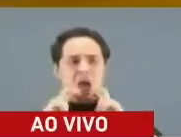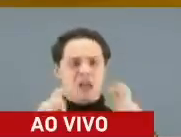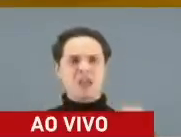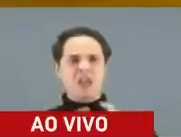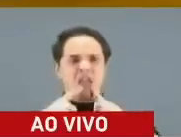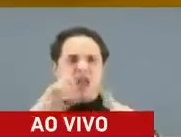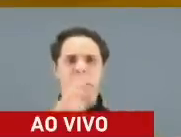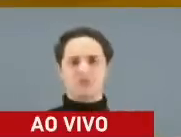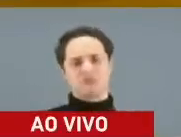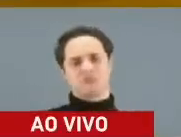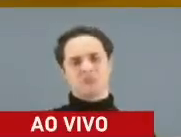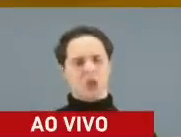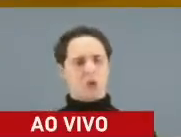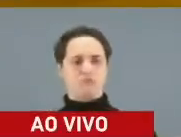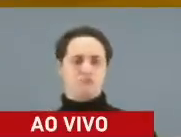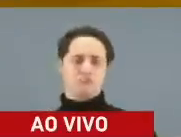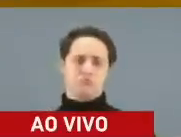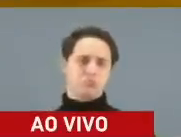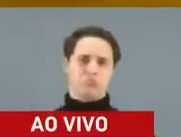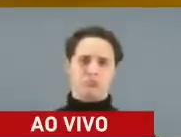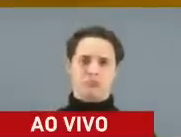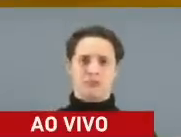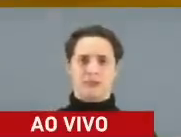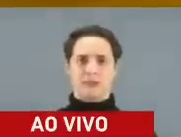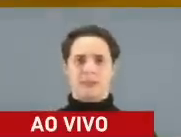com ameaça. A mim não ameaça. Então,